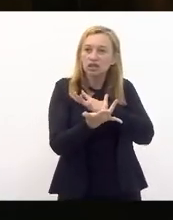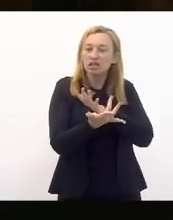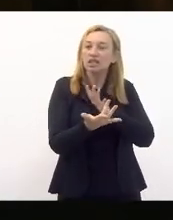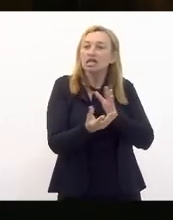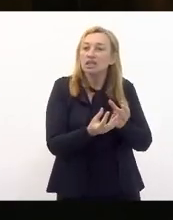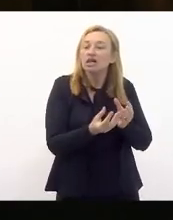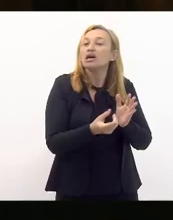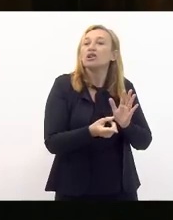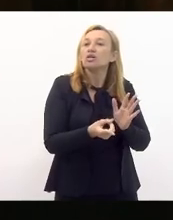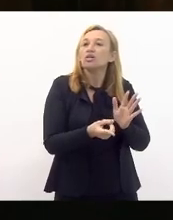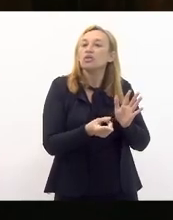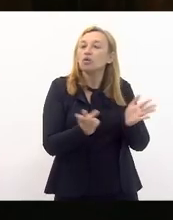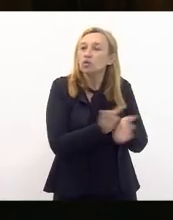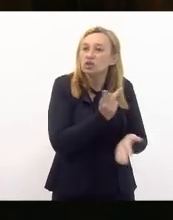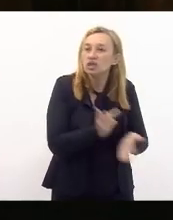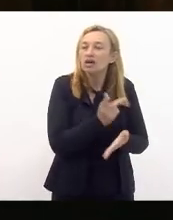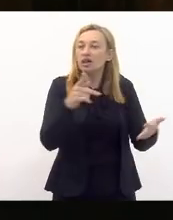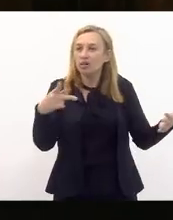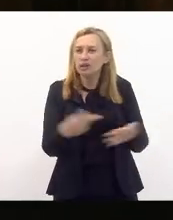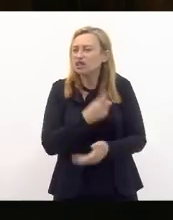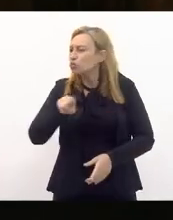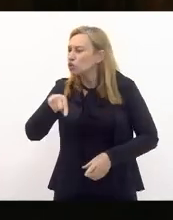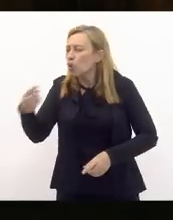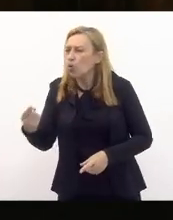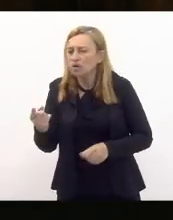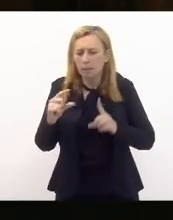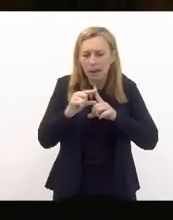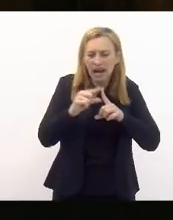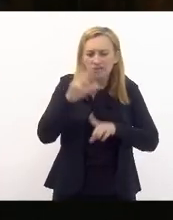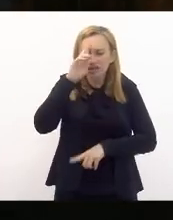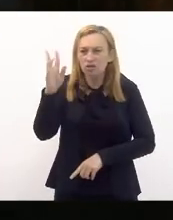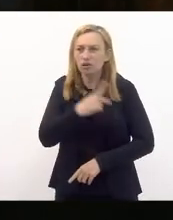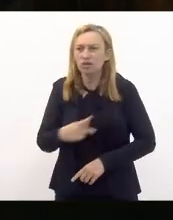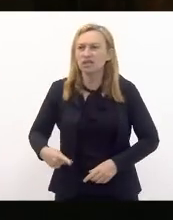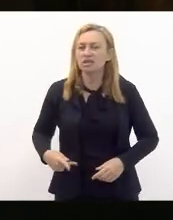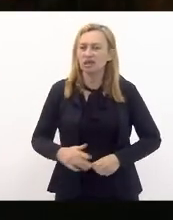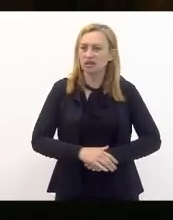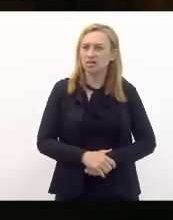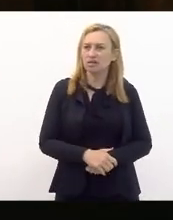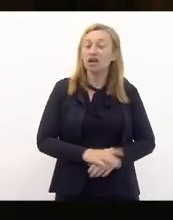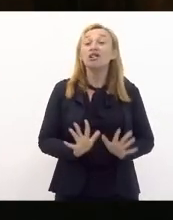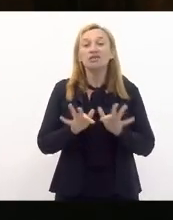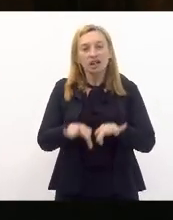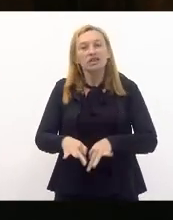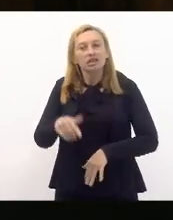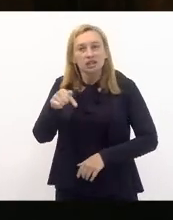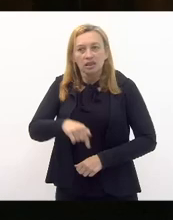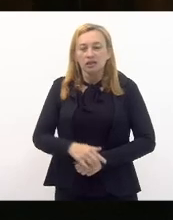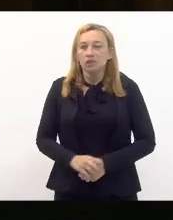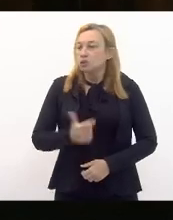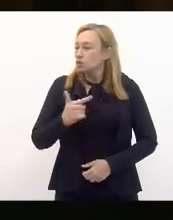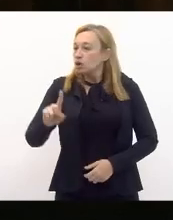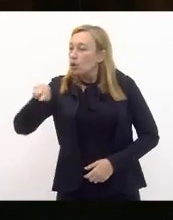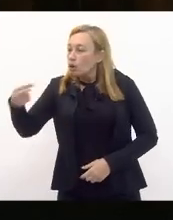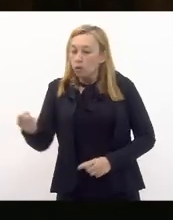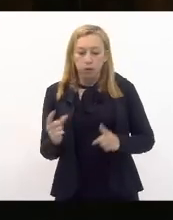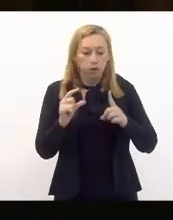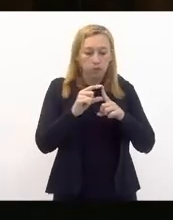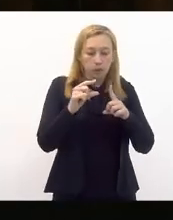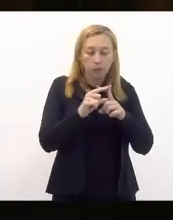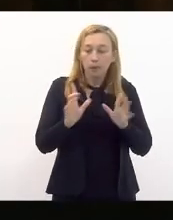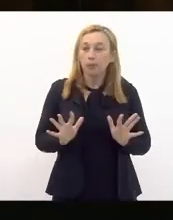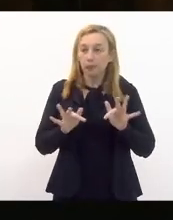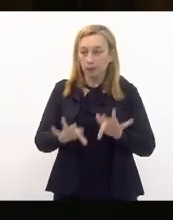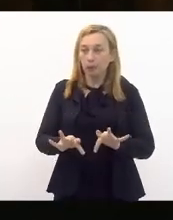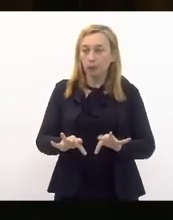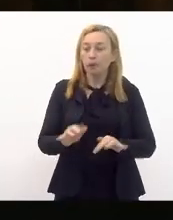desmonte que acontece e não há outra palavra senhora Presidente e concluindo aqui não há outra palavra para